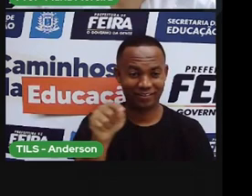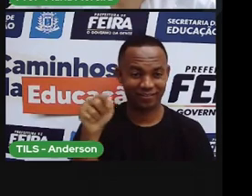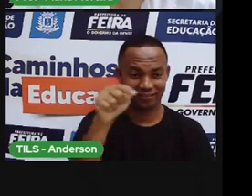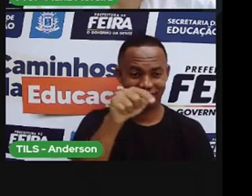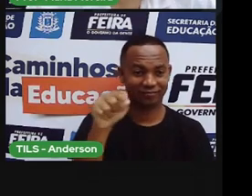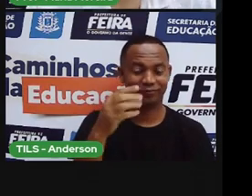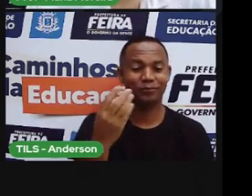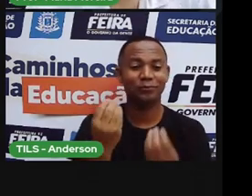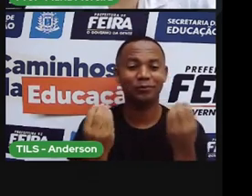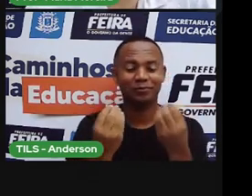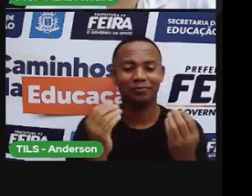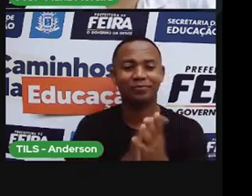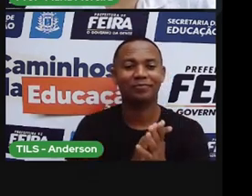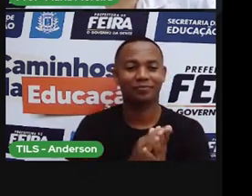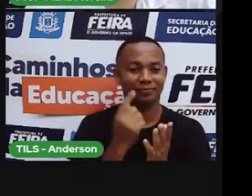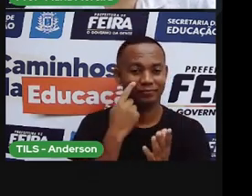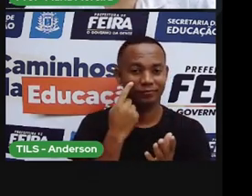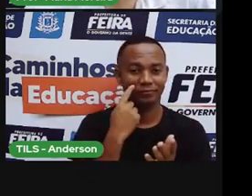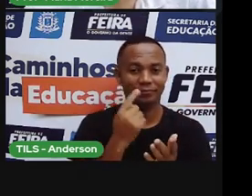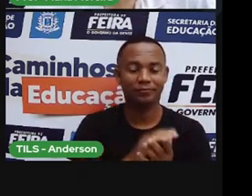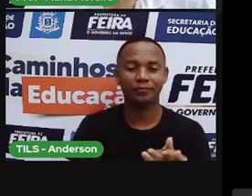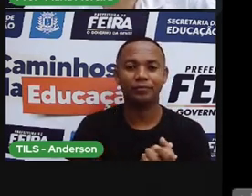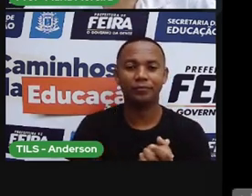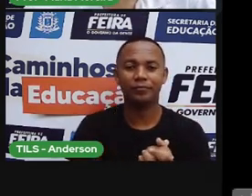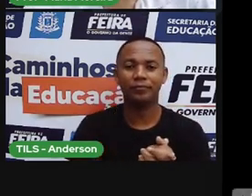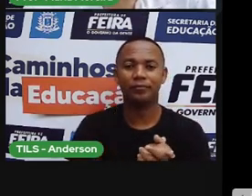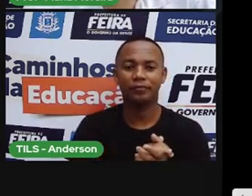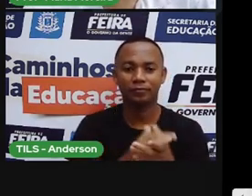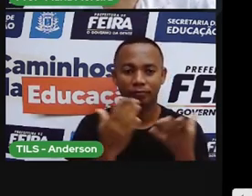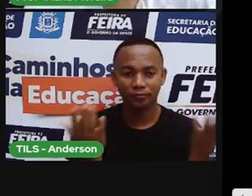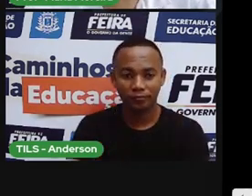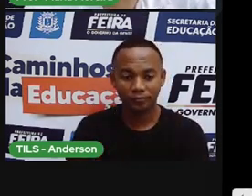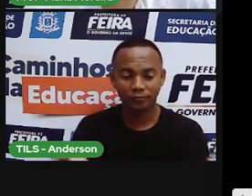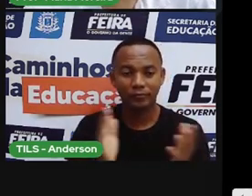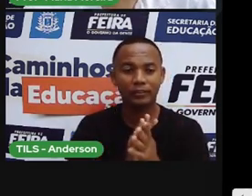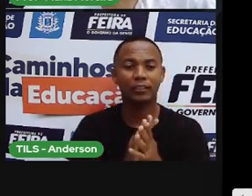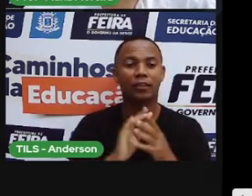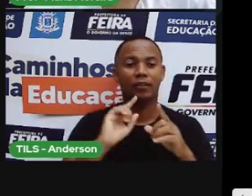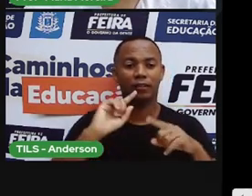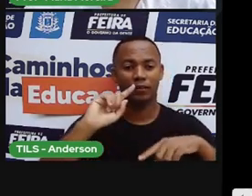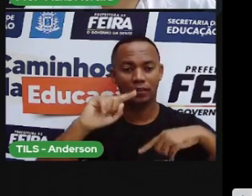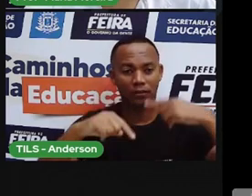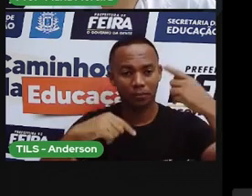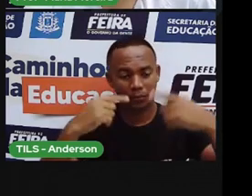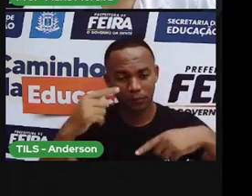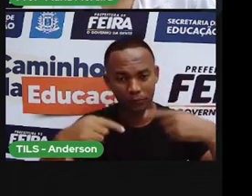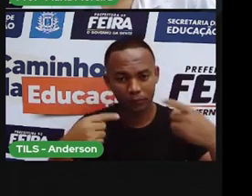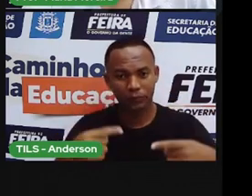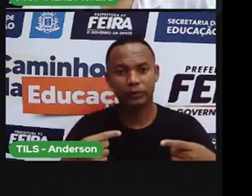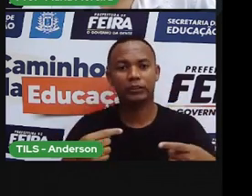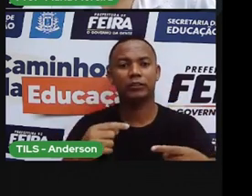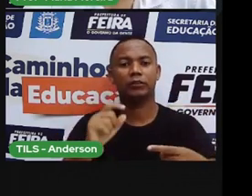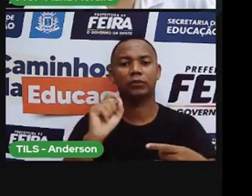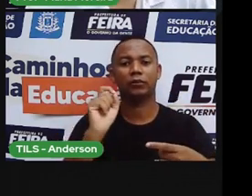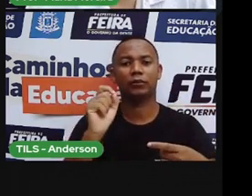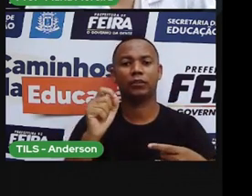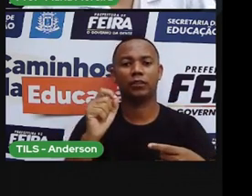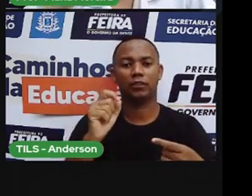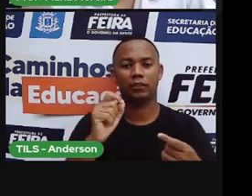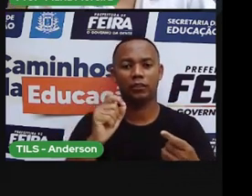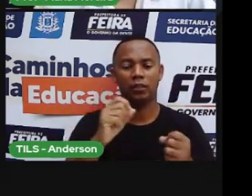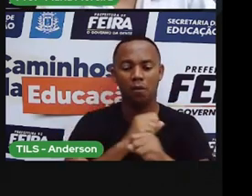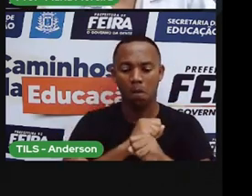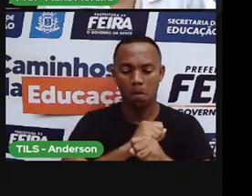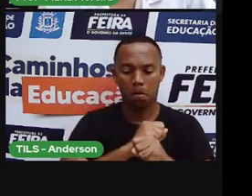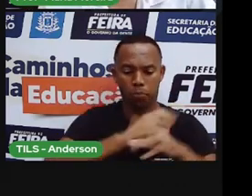nos comentários. Vamos lá? Bom, e aí depois dessa explosão, né? Com a